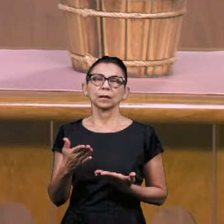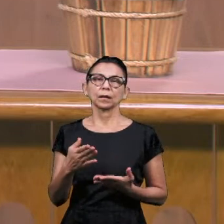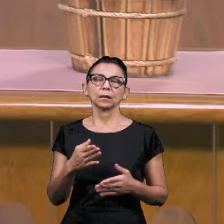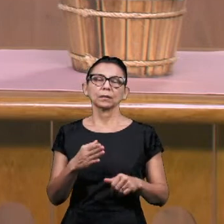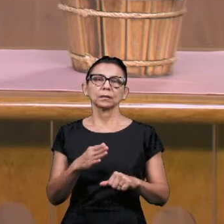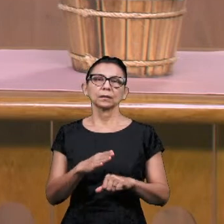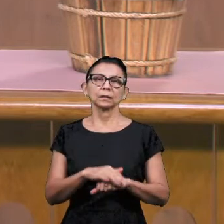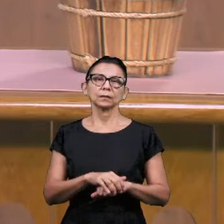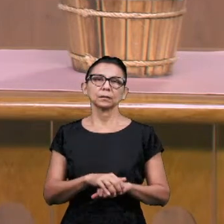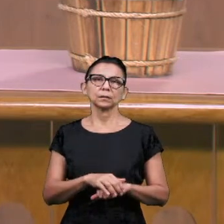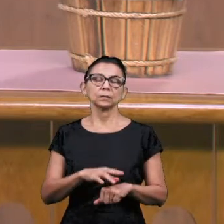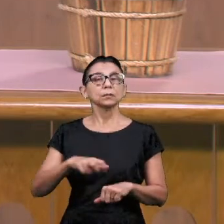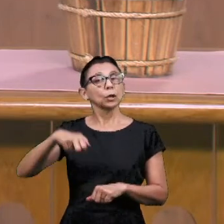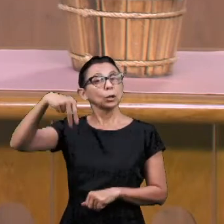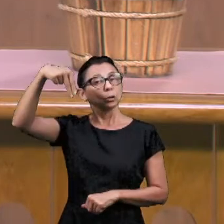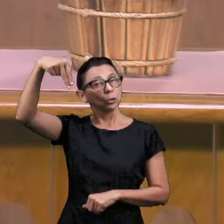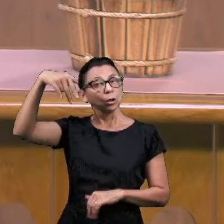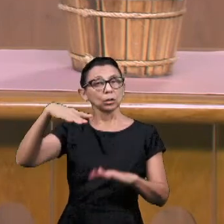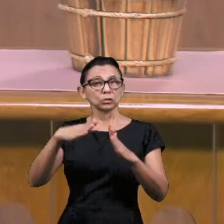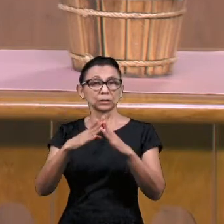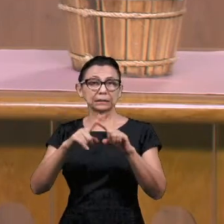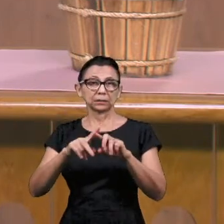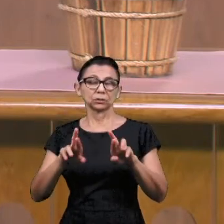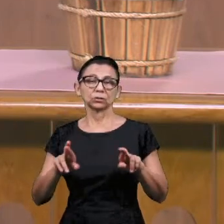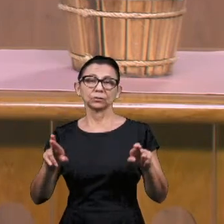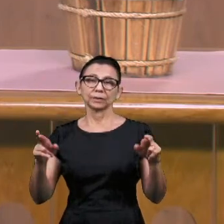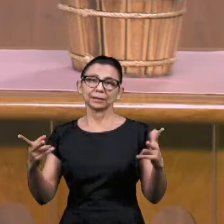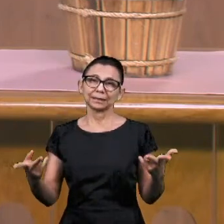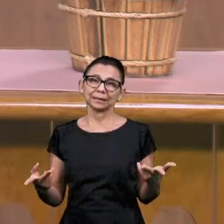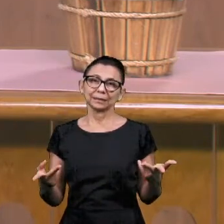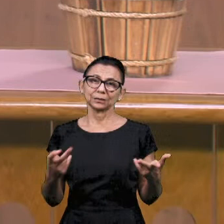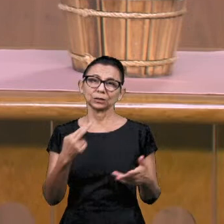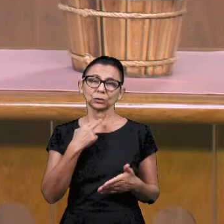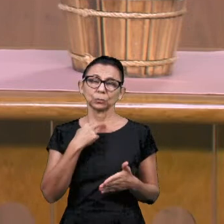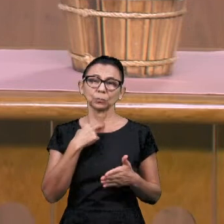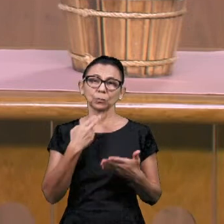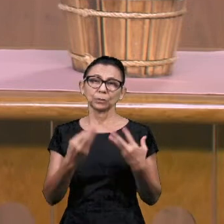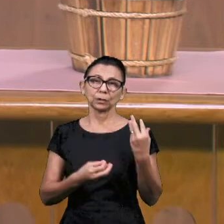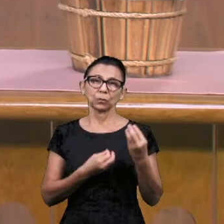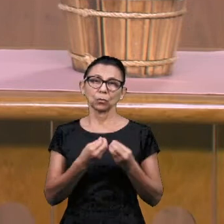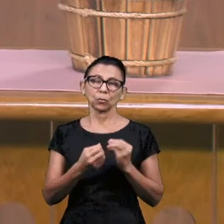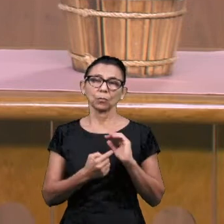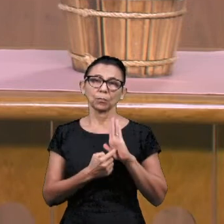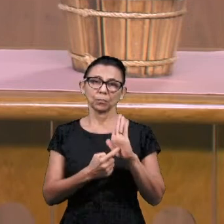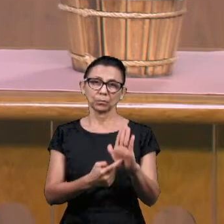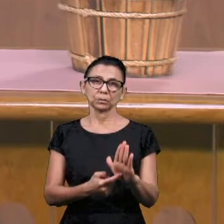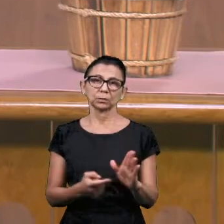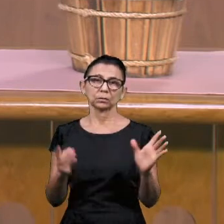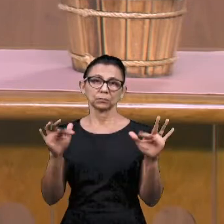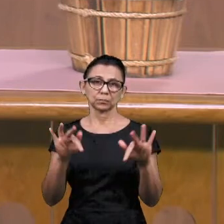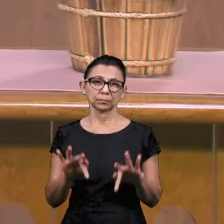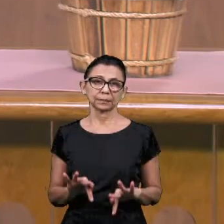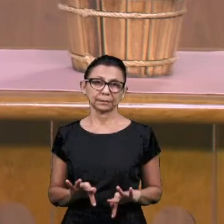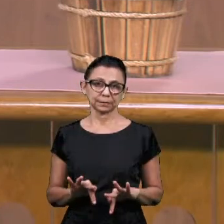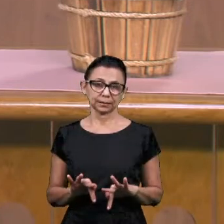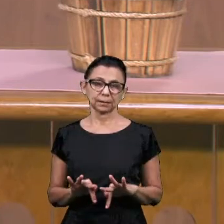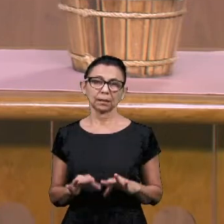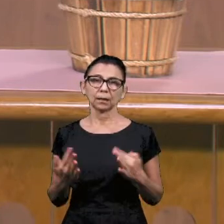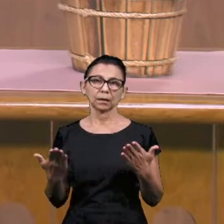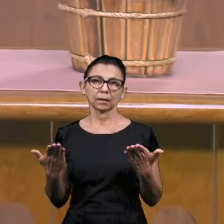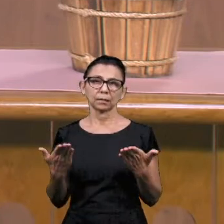Norte, né, que tem 2 horários ainda, e por isso nós vamos encerrar aqui essa transmissão